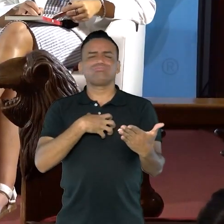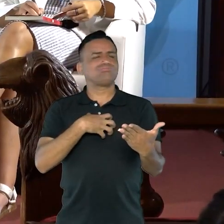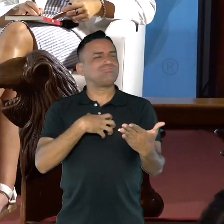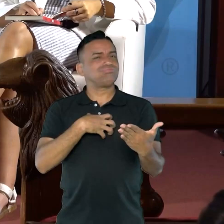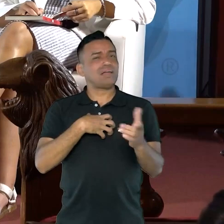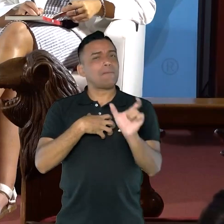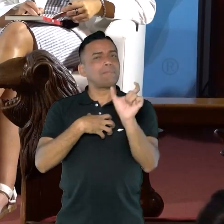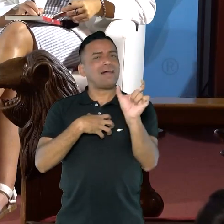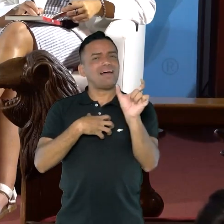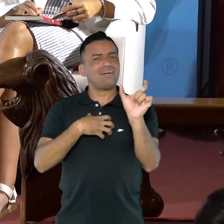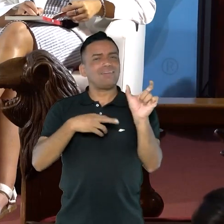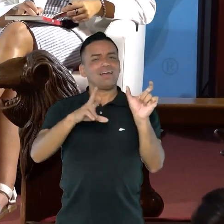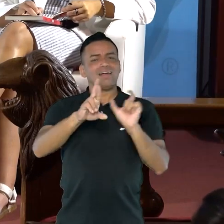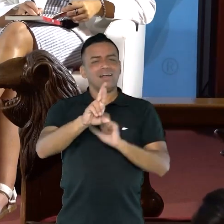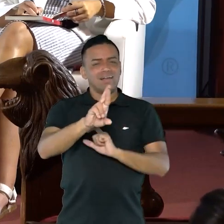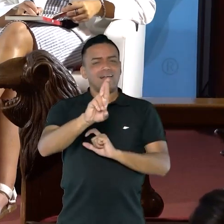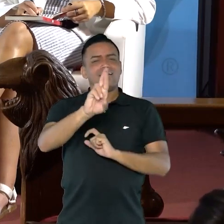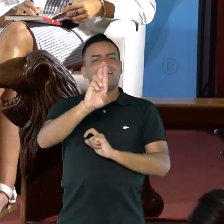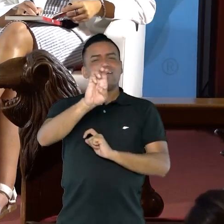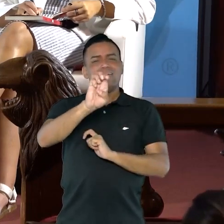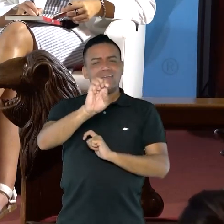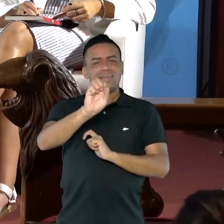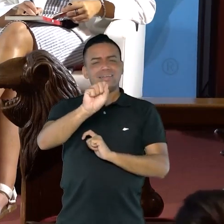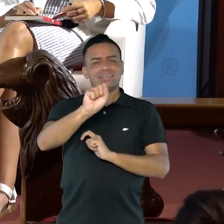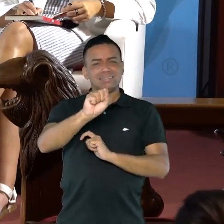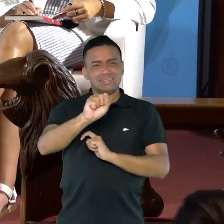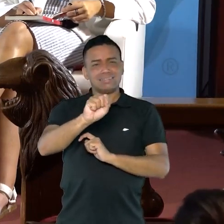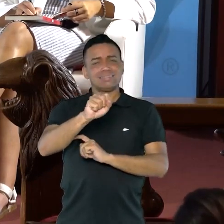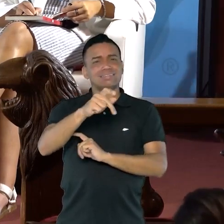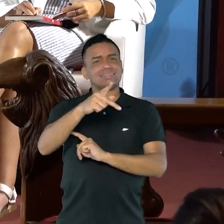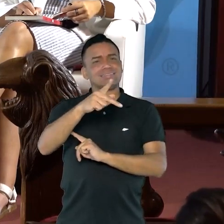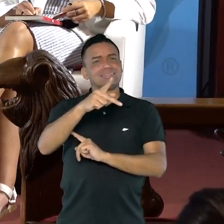palavra respeito, que atravessa o seu livro inteiro.